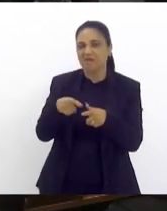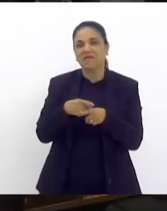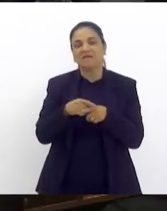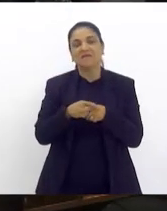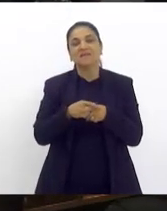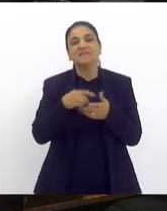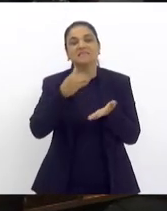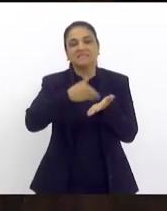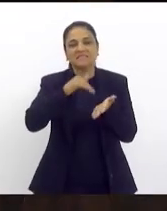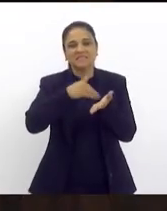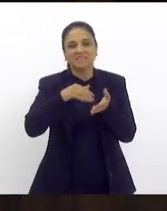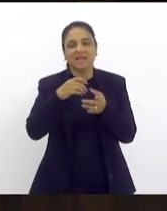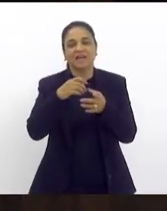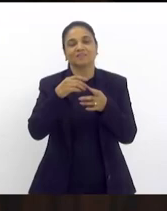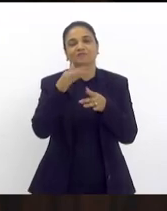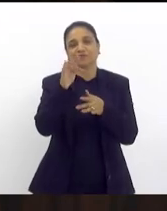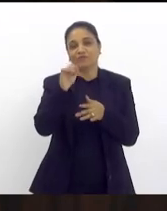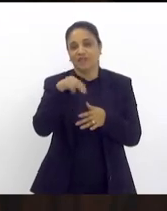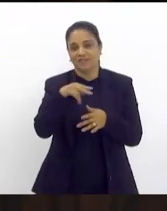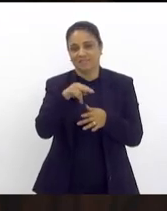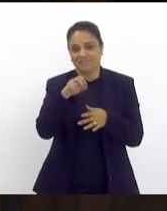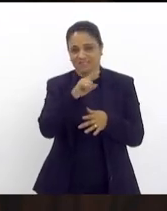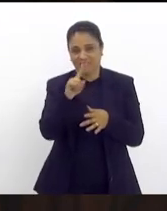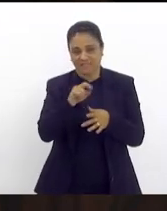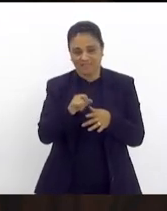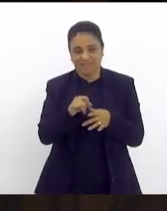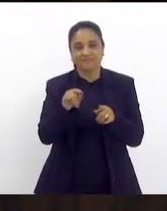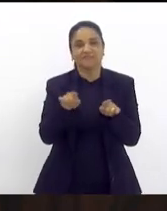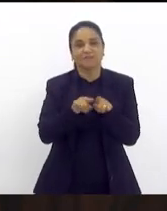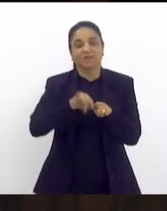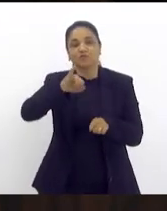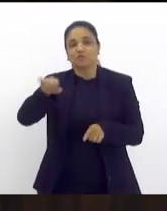Secretário de Fazenda de Itaguaí, João José de Almeida.